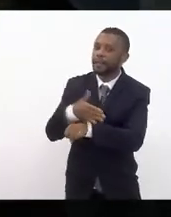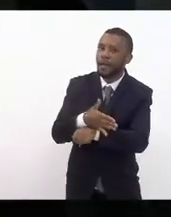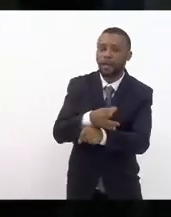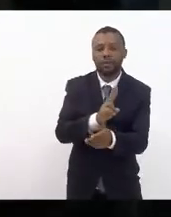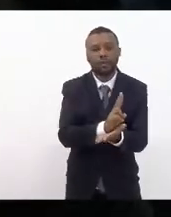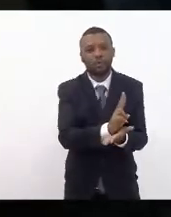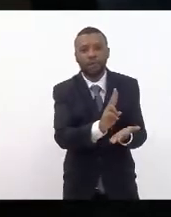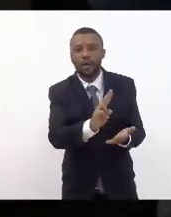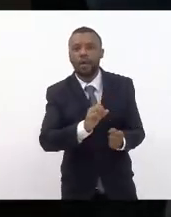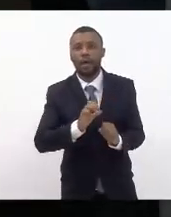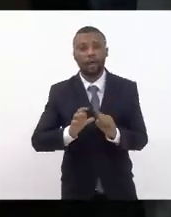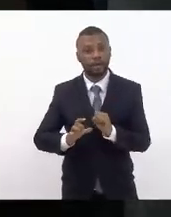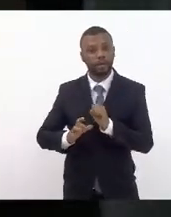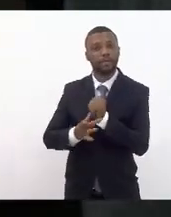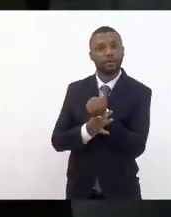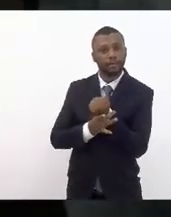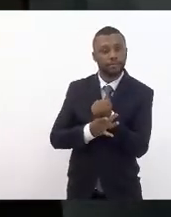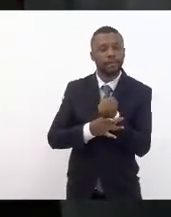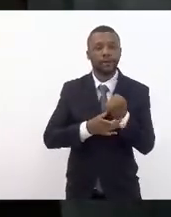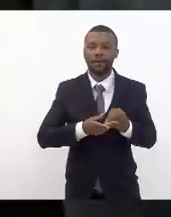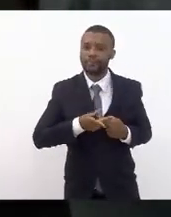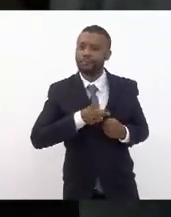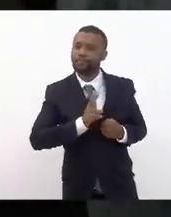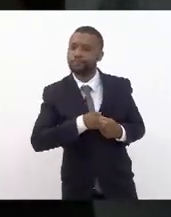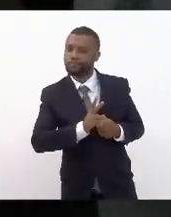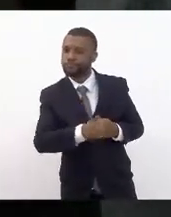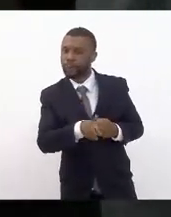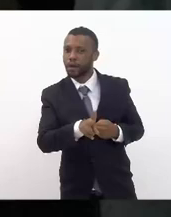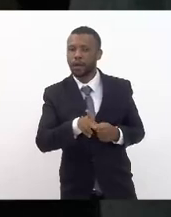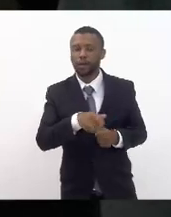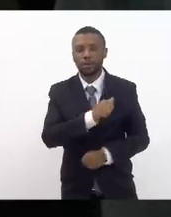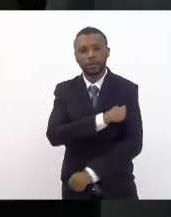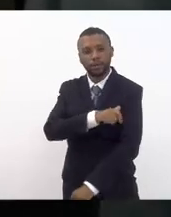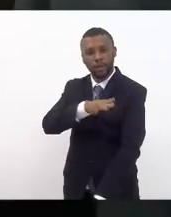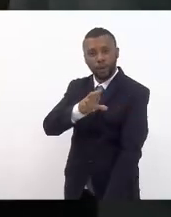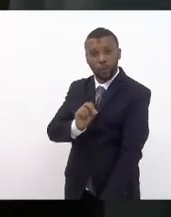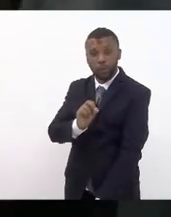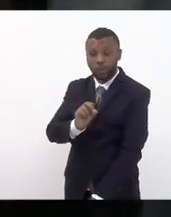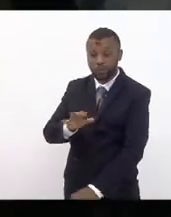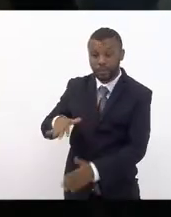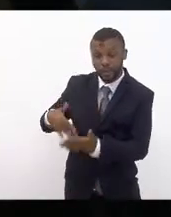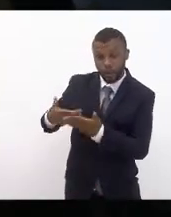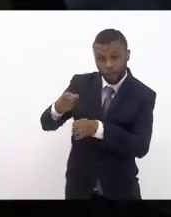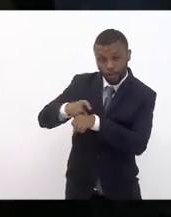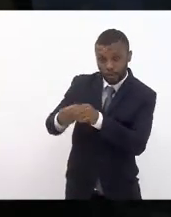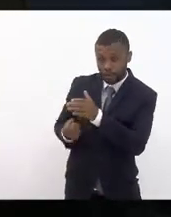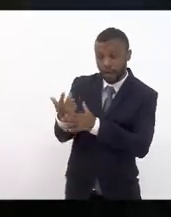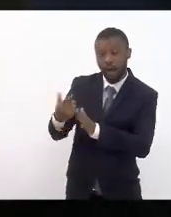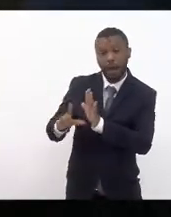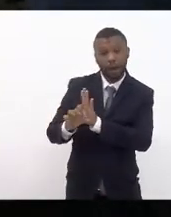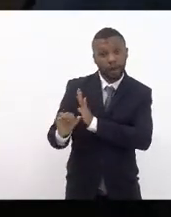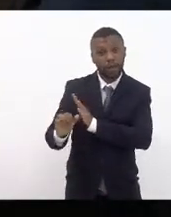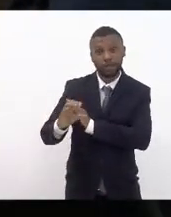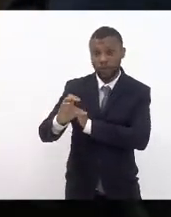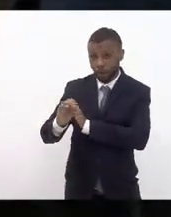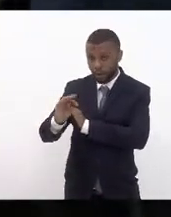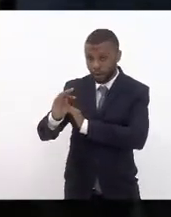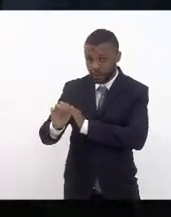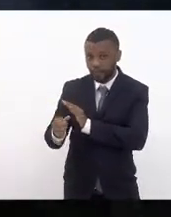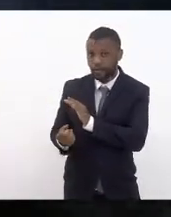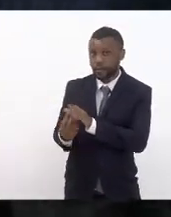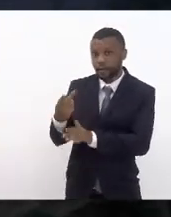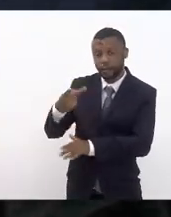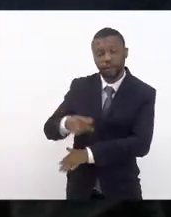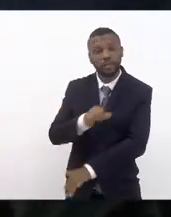a garantia da permanência estudantil. Desde que as leis de cotas foram criadas aqui nesse Estado,